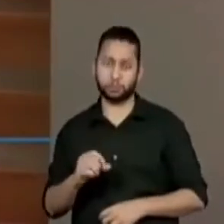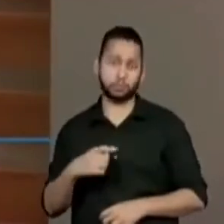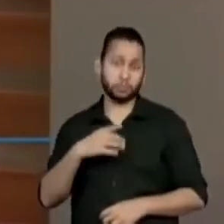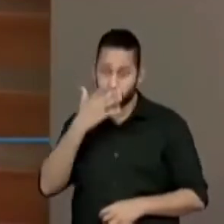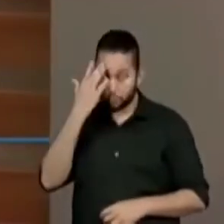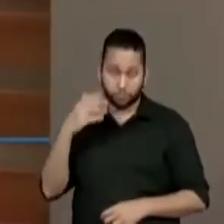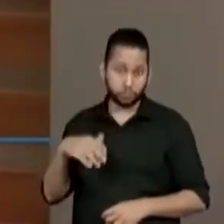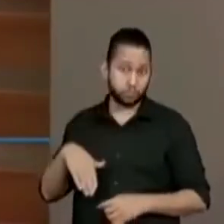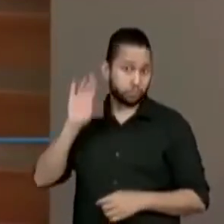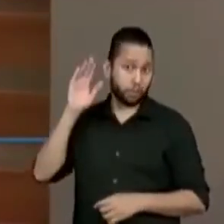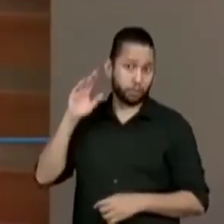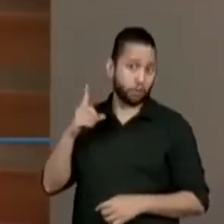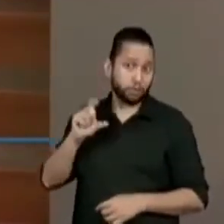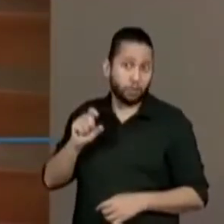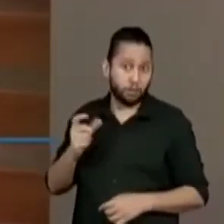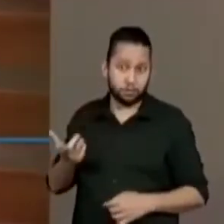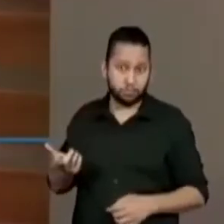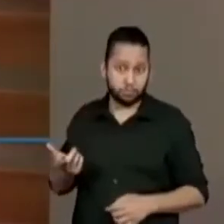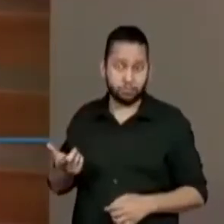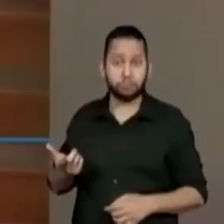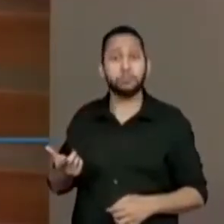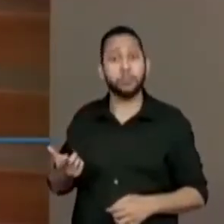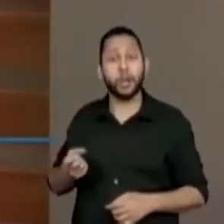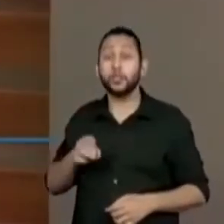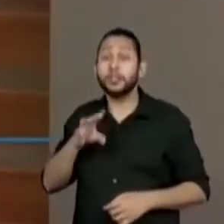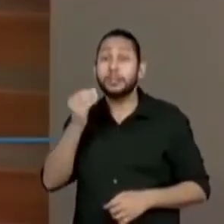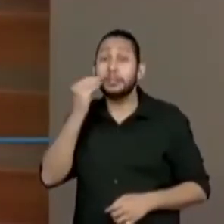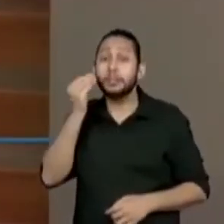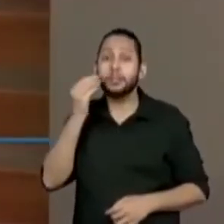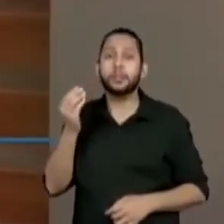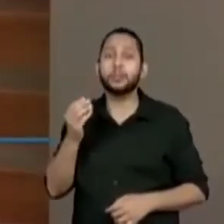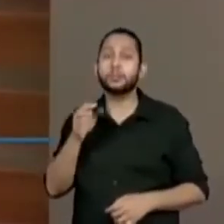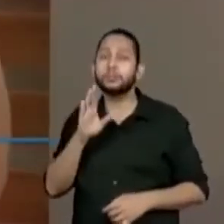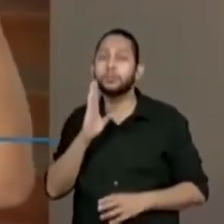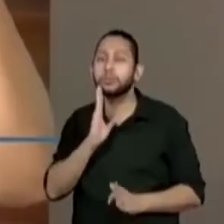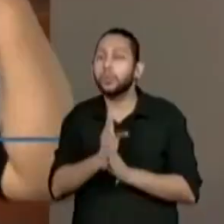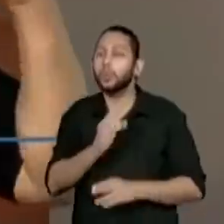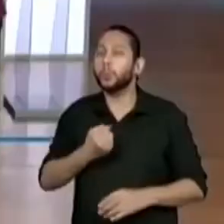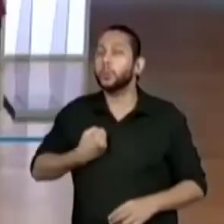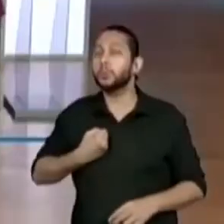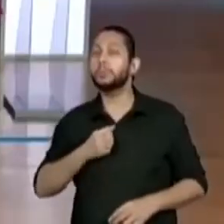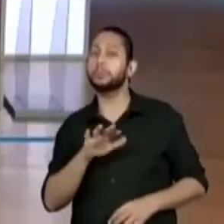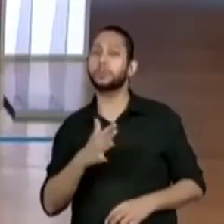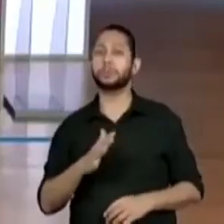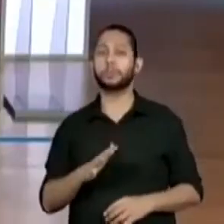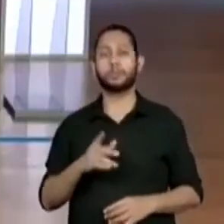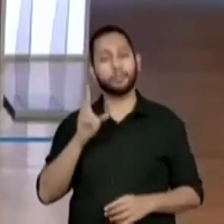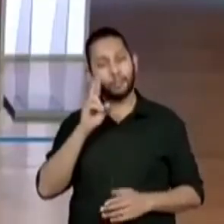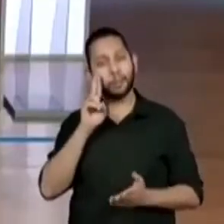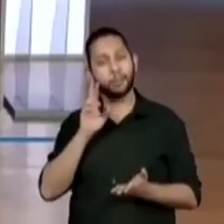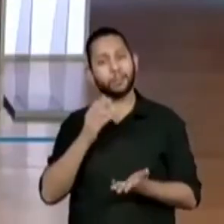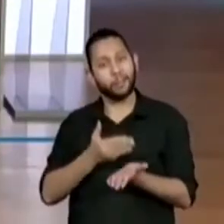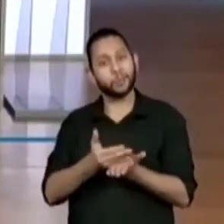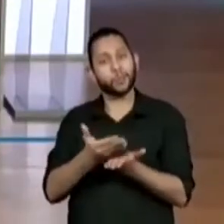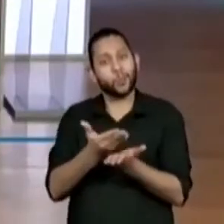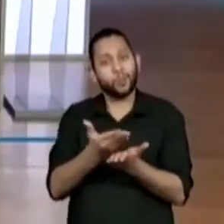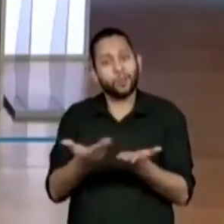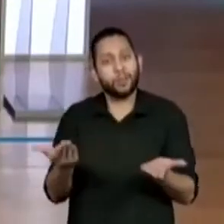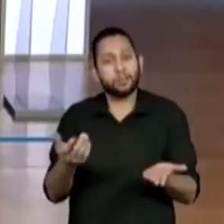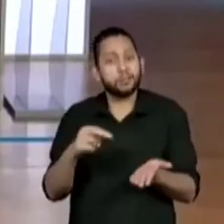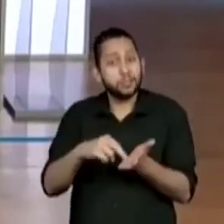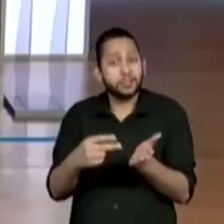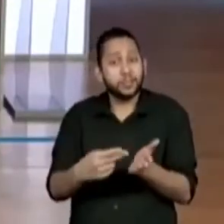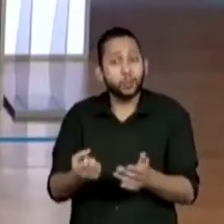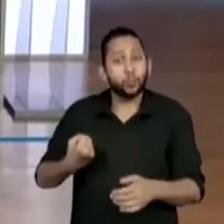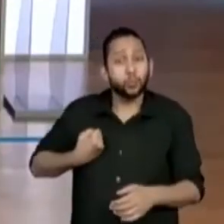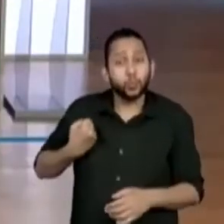menos. Do resto, a gente só está fazendo uma estimativa, que é aquilo que a gente falou lá no começo da aula, entendeu? Que é aproximar,